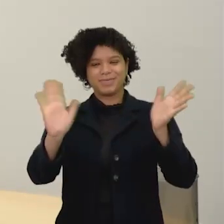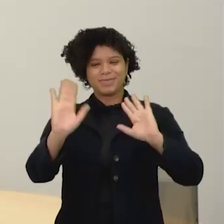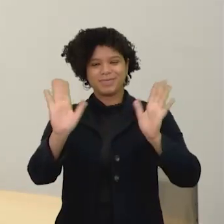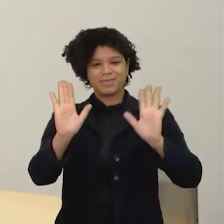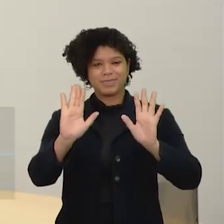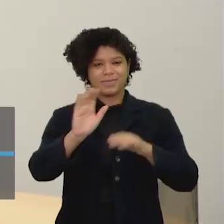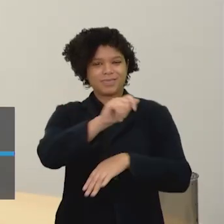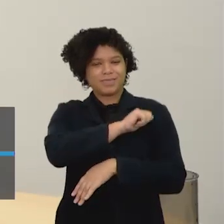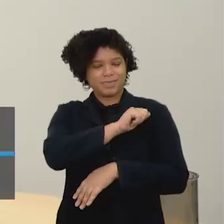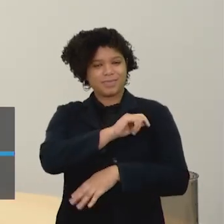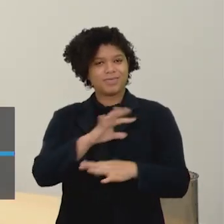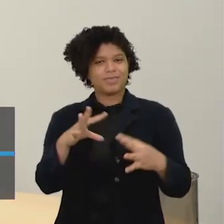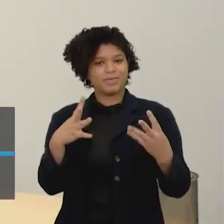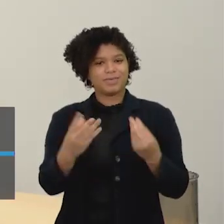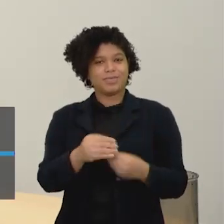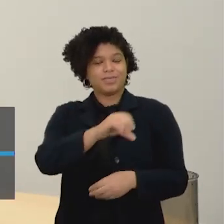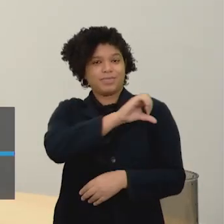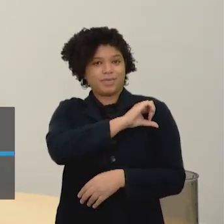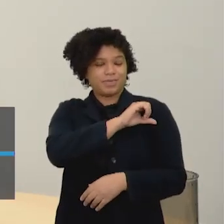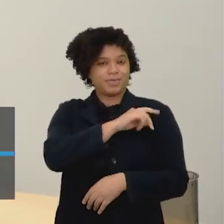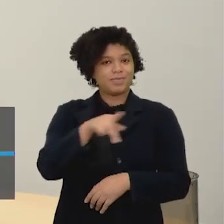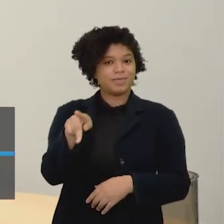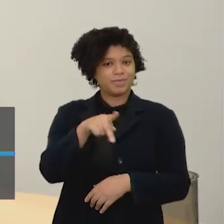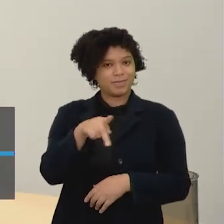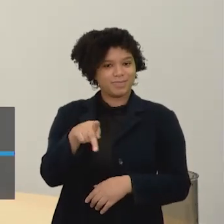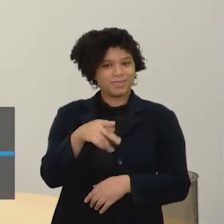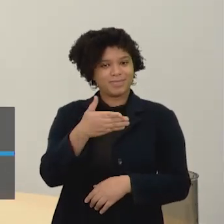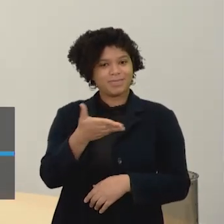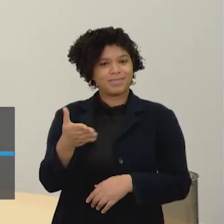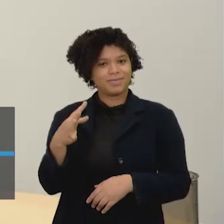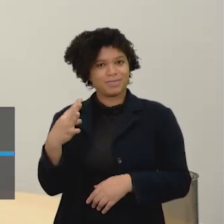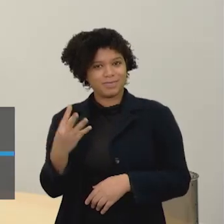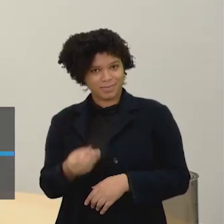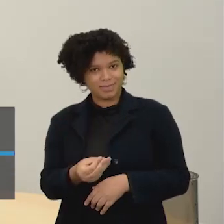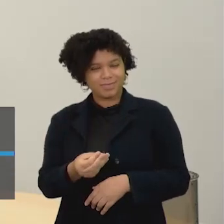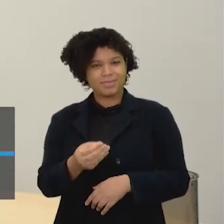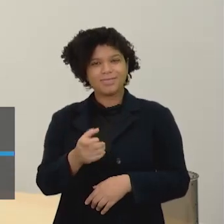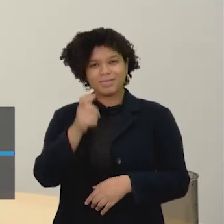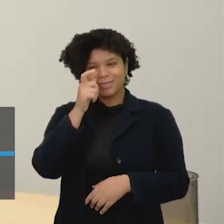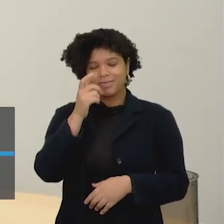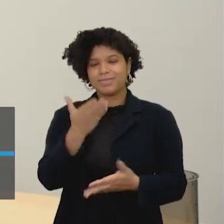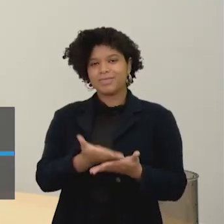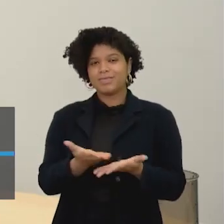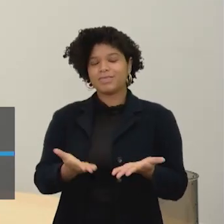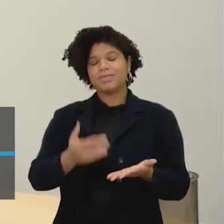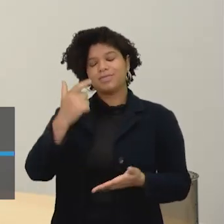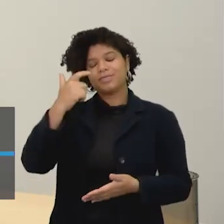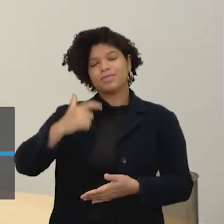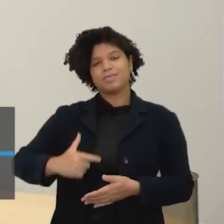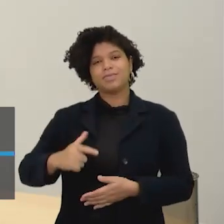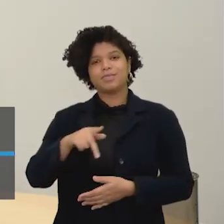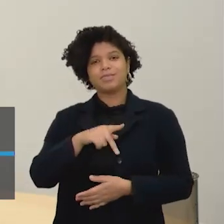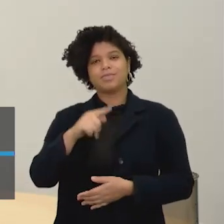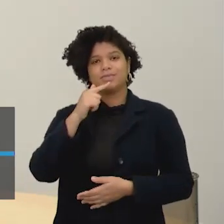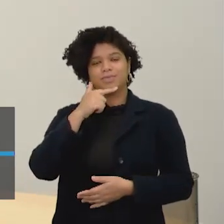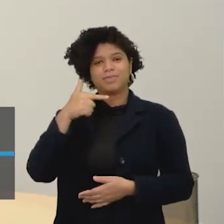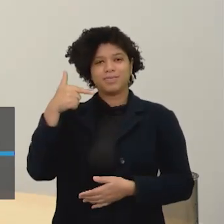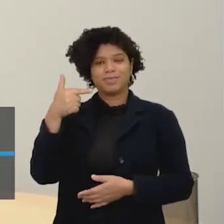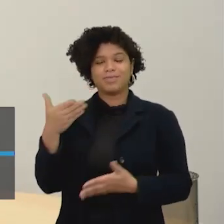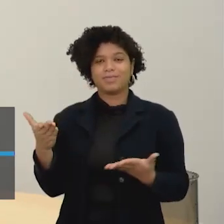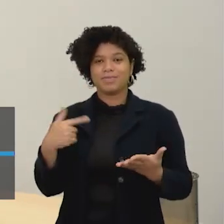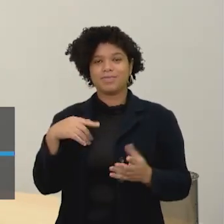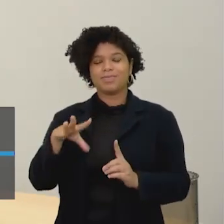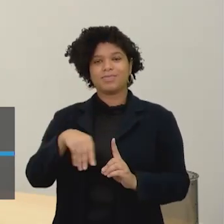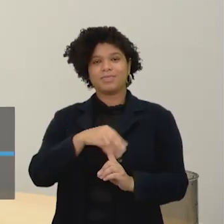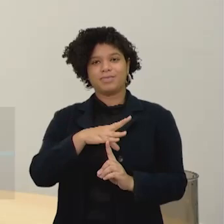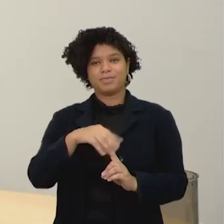Olá, estudantes do nono ano, professores e todos que nos acompanham, tudo bem com vocês? Eu sou a professora Silene Félix, irei moderar